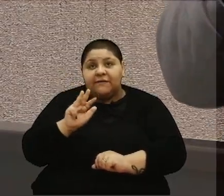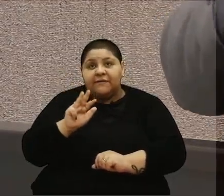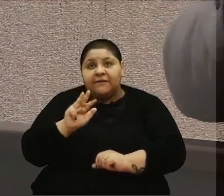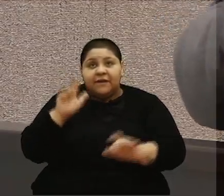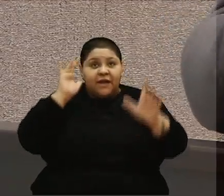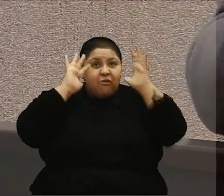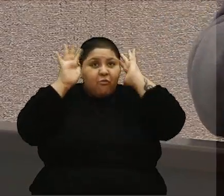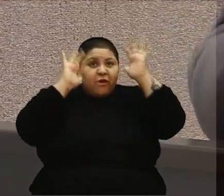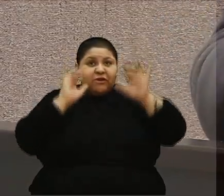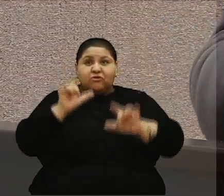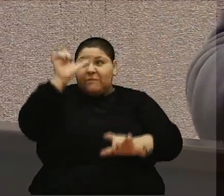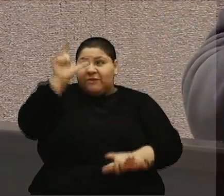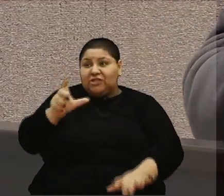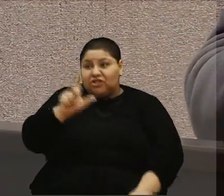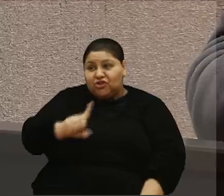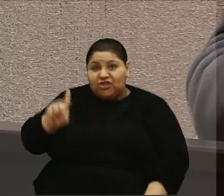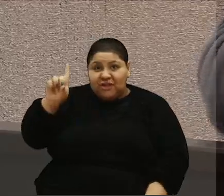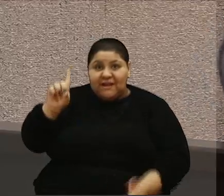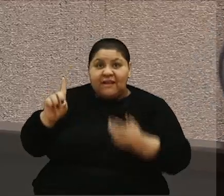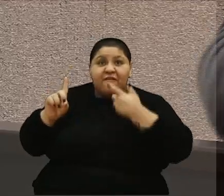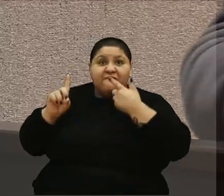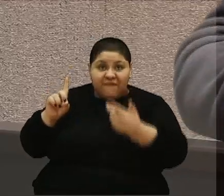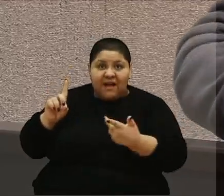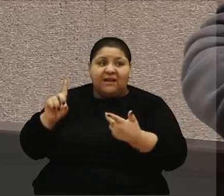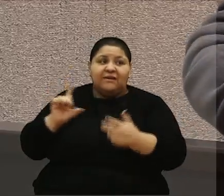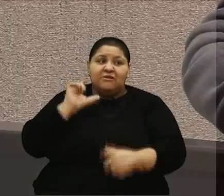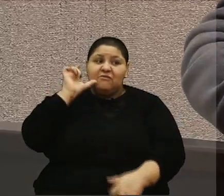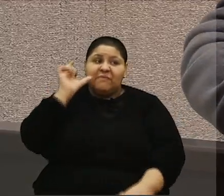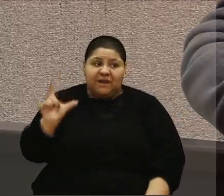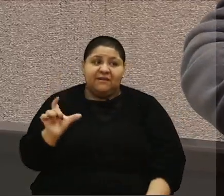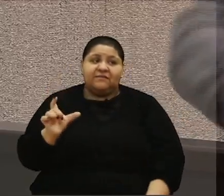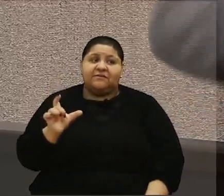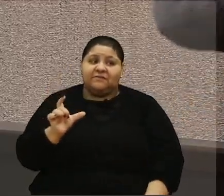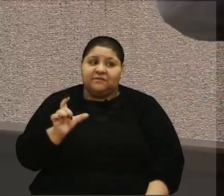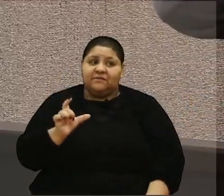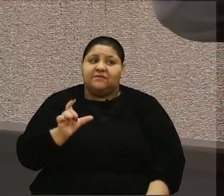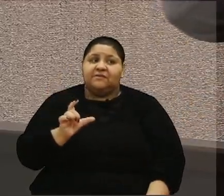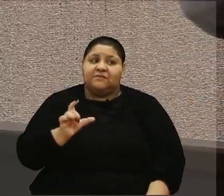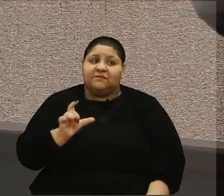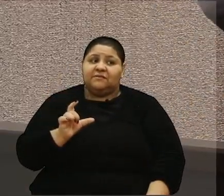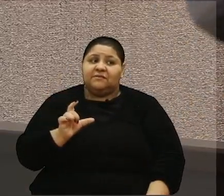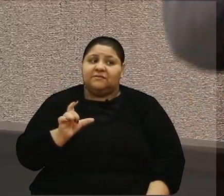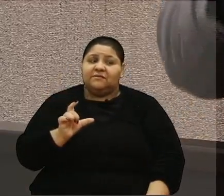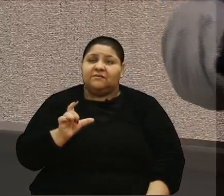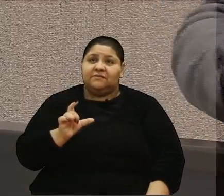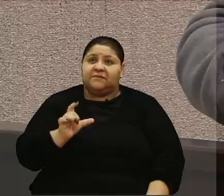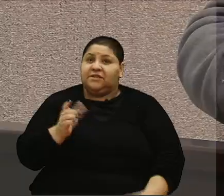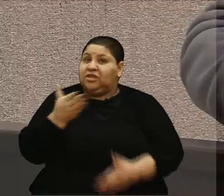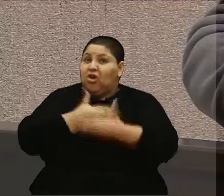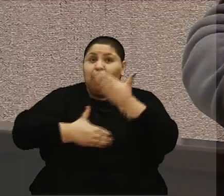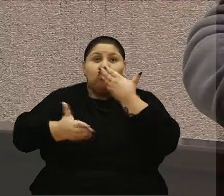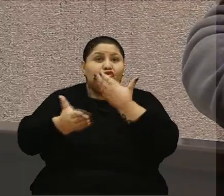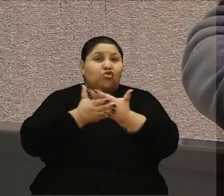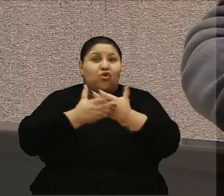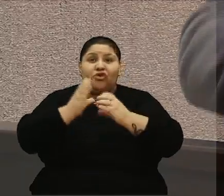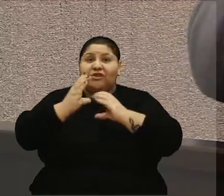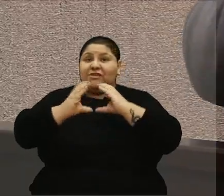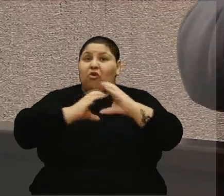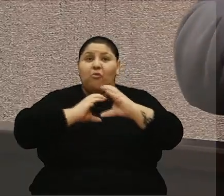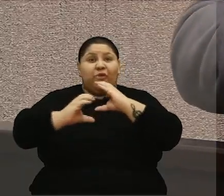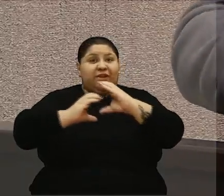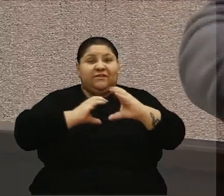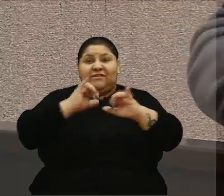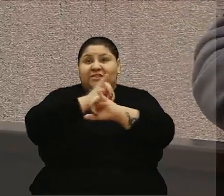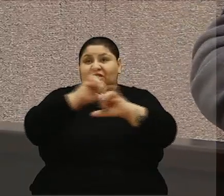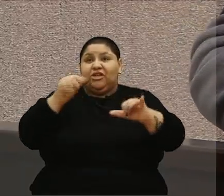imagina se alguém de direita profere palavras nesse sentido. Estaria assim, em todos os portais de notícia, quer dizer,